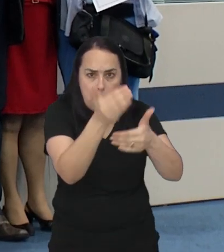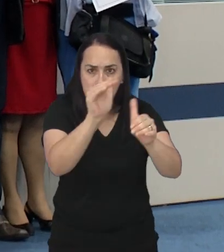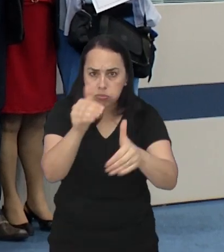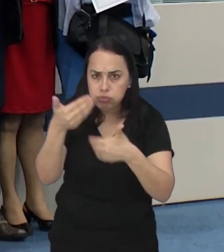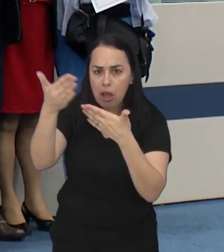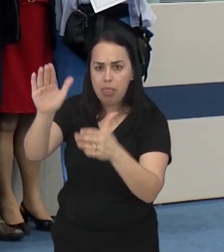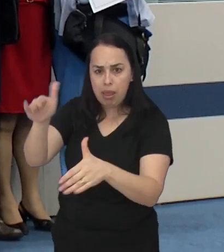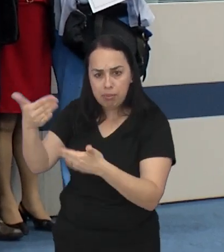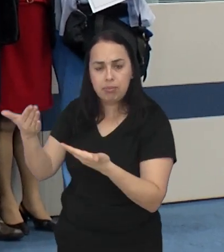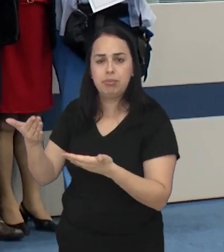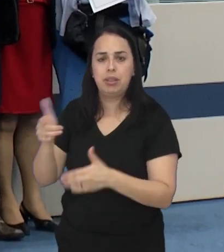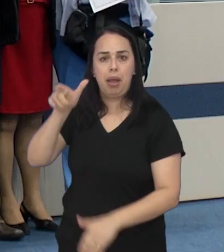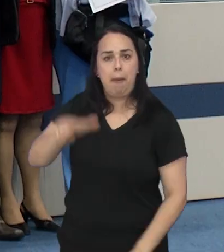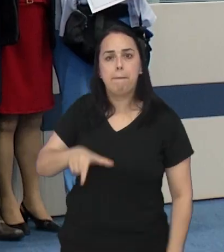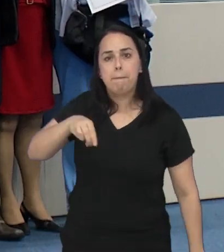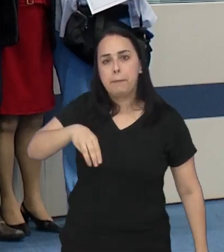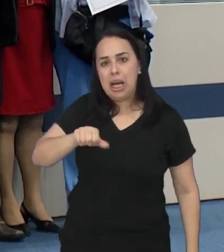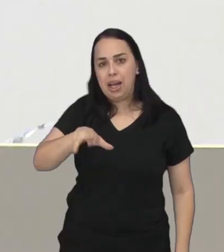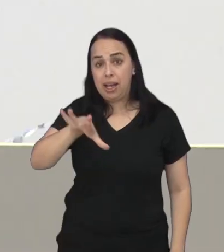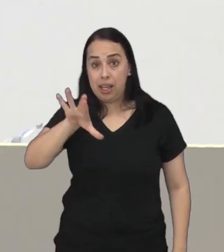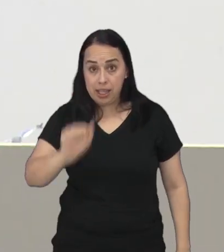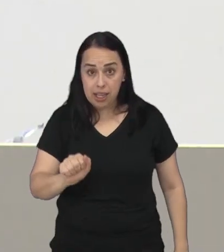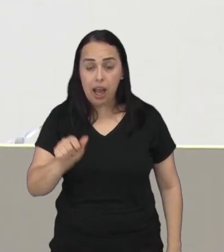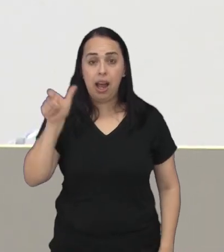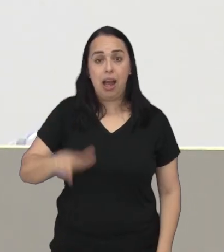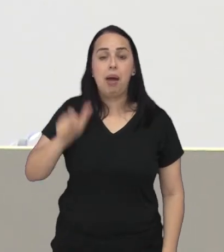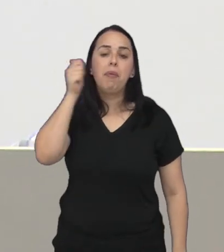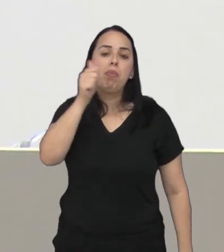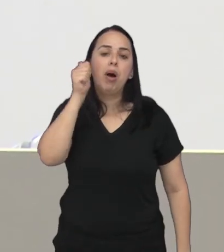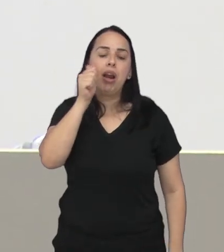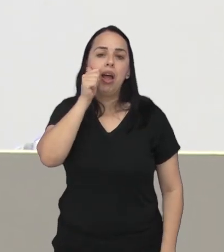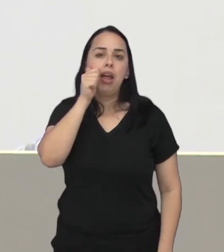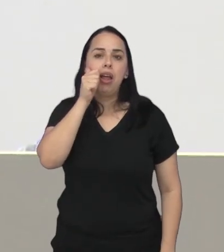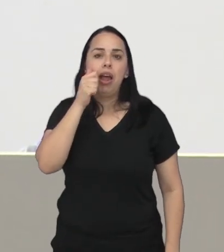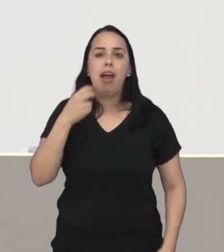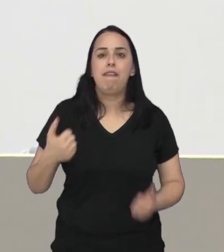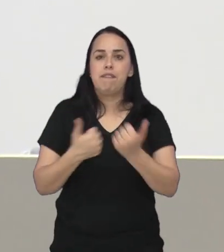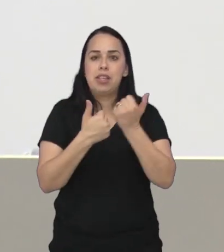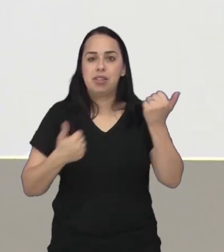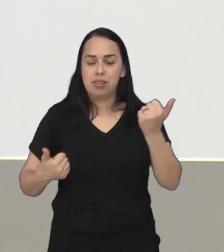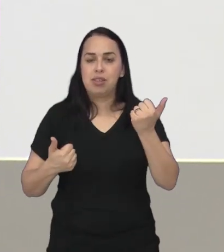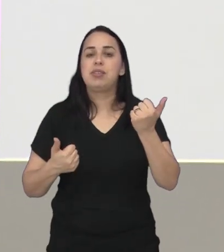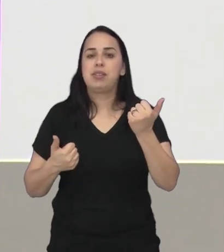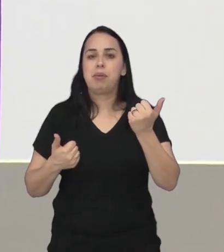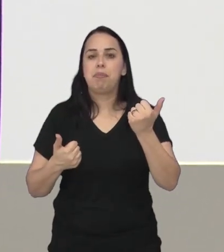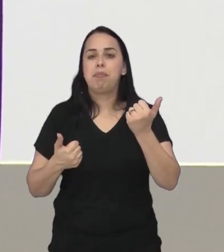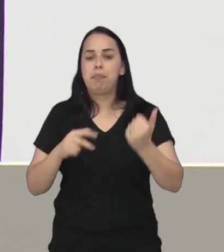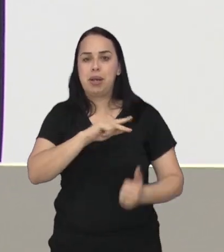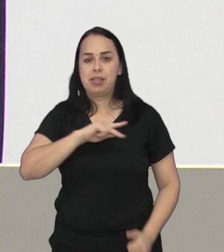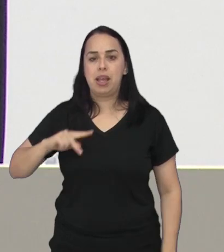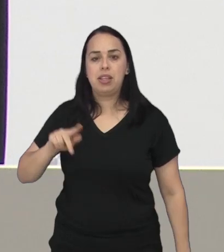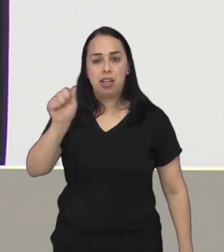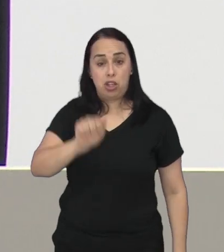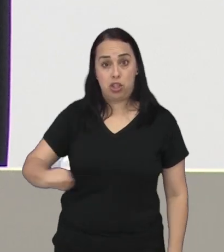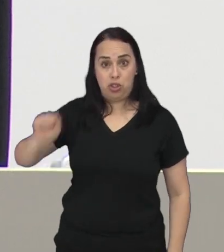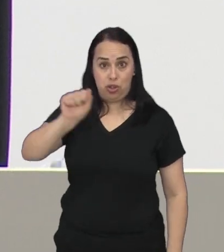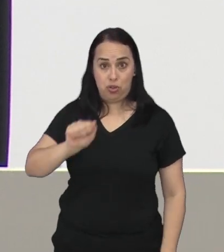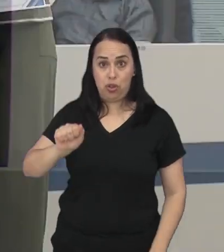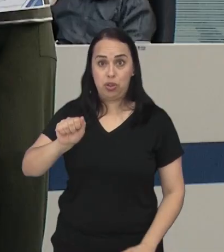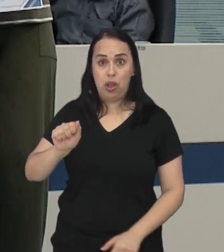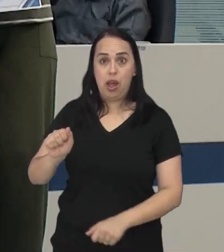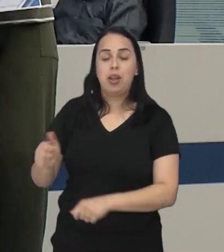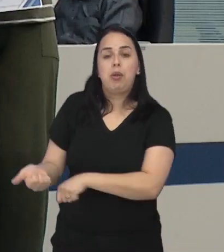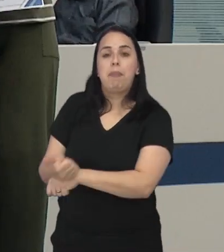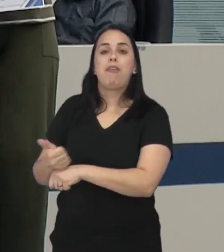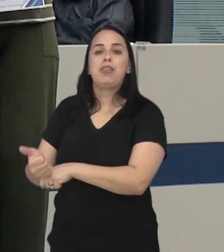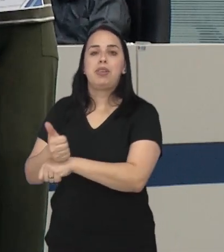60 síndicos foram homenageados. Para Maria Aparecida Vieira da Silva, vice-presidente da ASPRO,